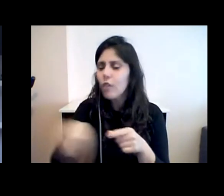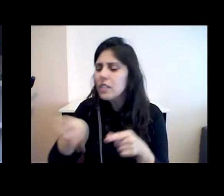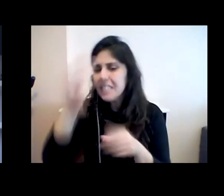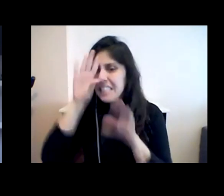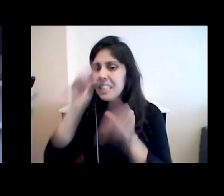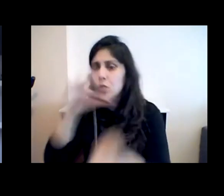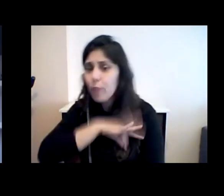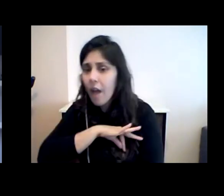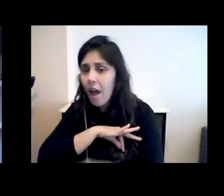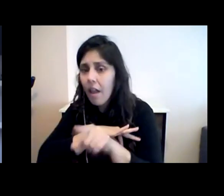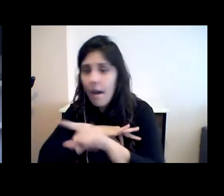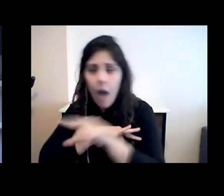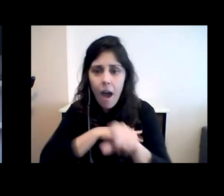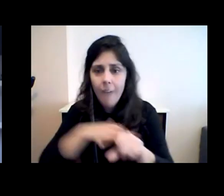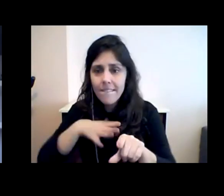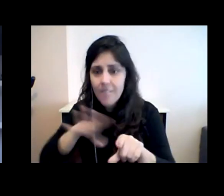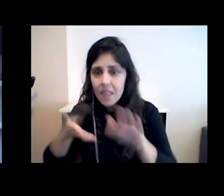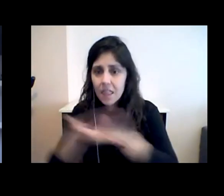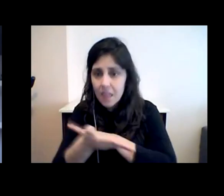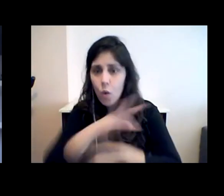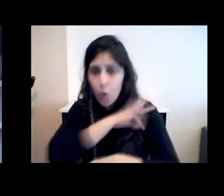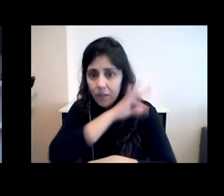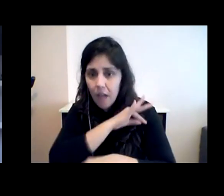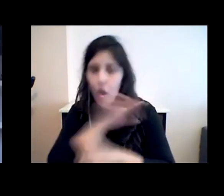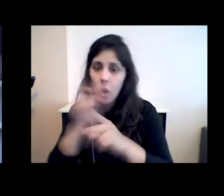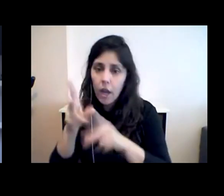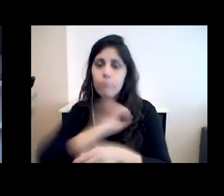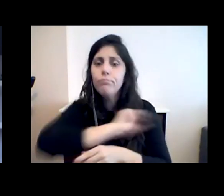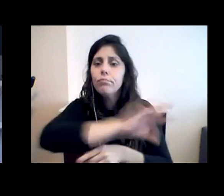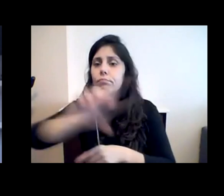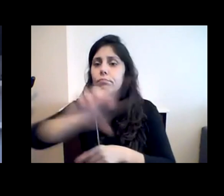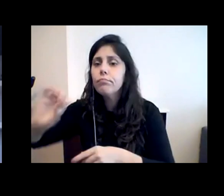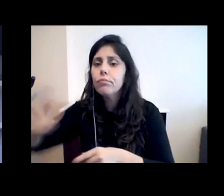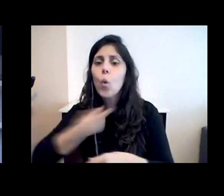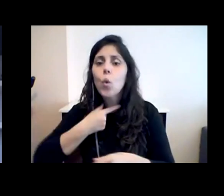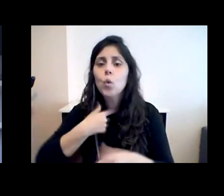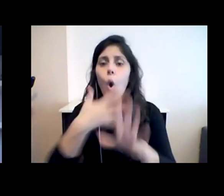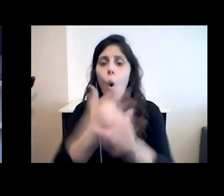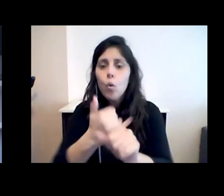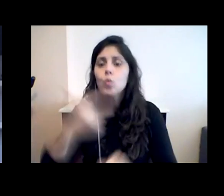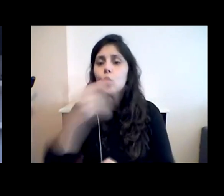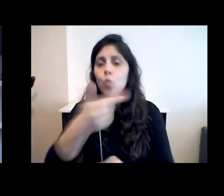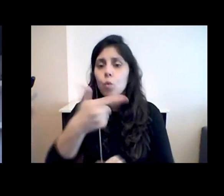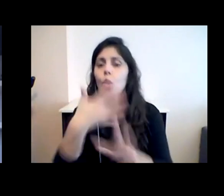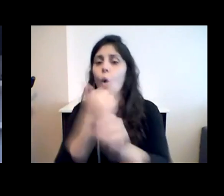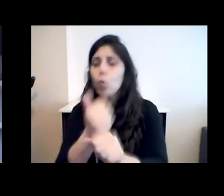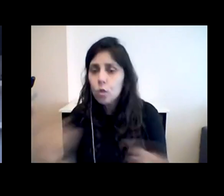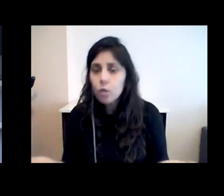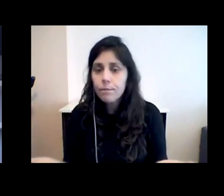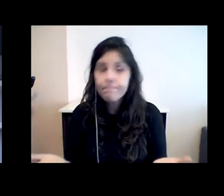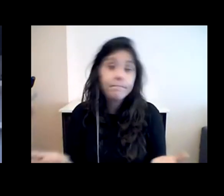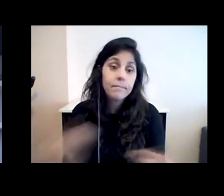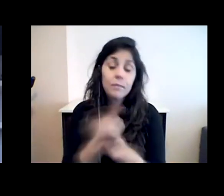ensino superior e distribuíram pelas diversas turmas de outros cursos, o que não faz qualquer tipo de sentido, porque não acompanha aqueles que eram os